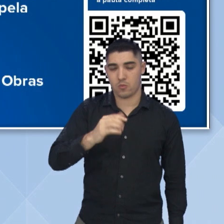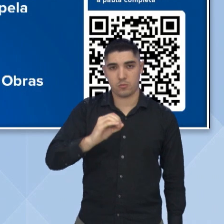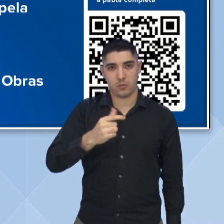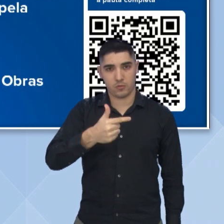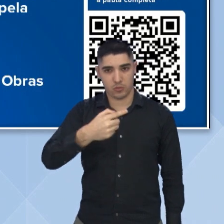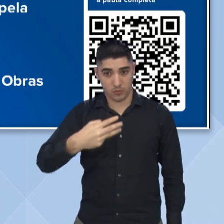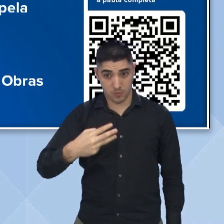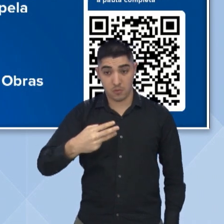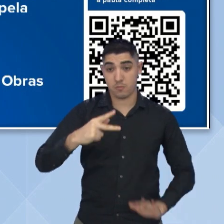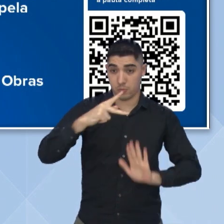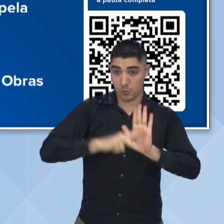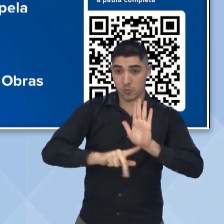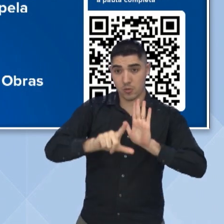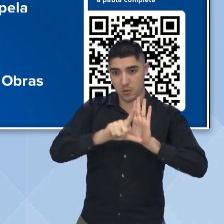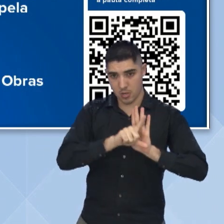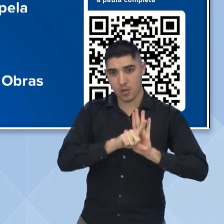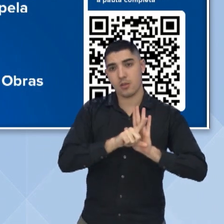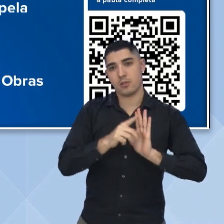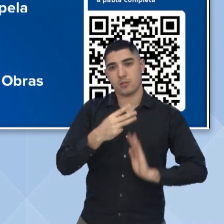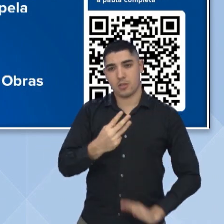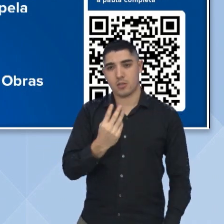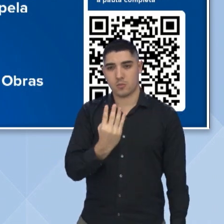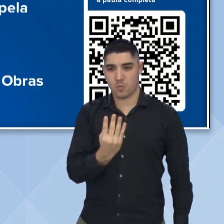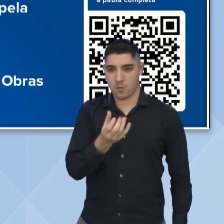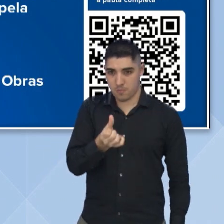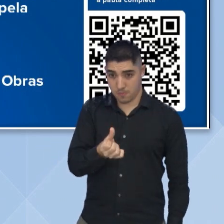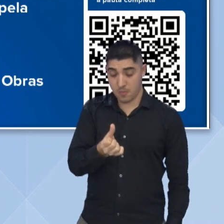11598/2023. Projeto de lei número